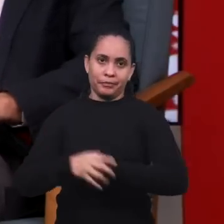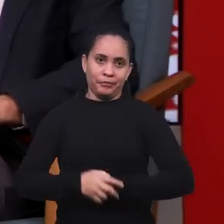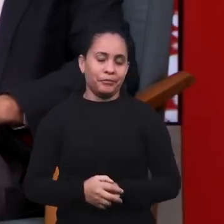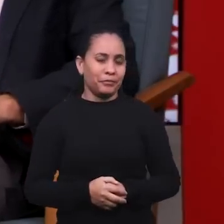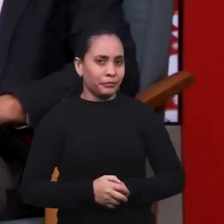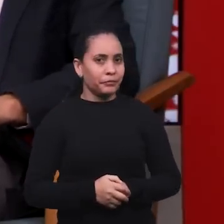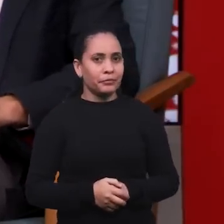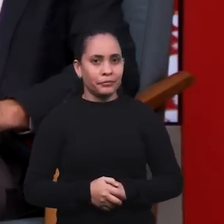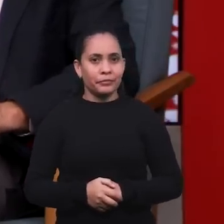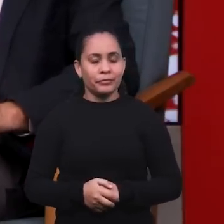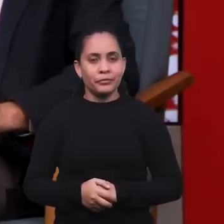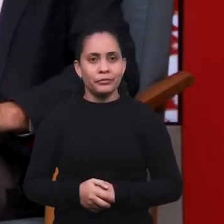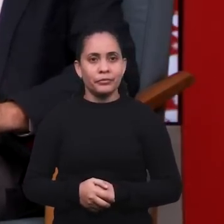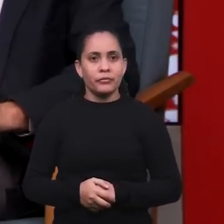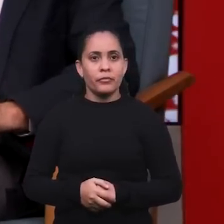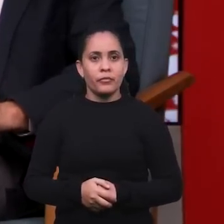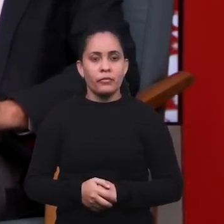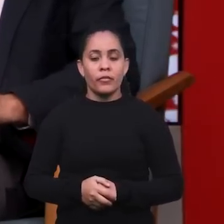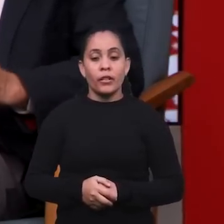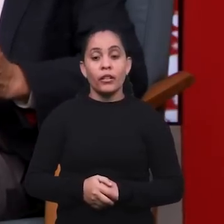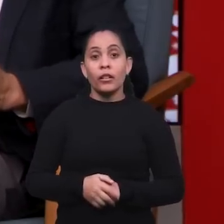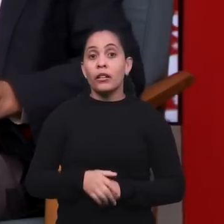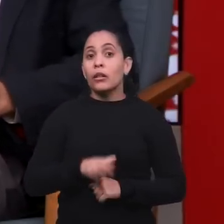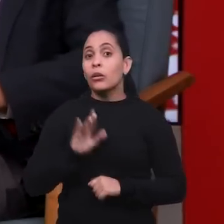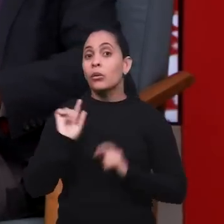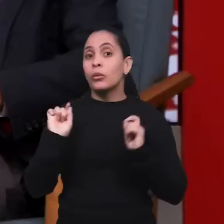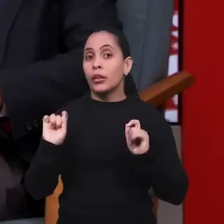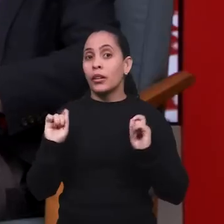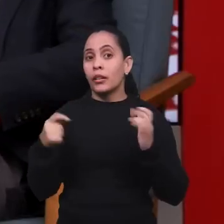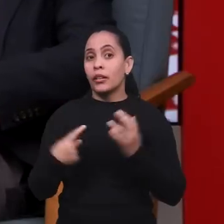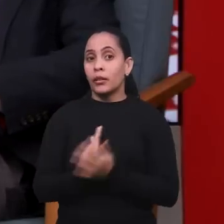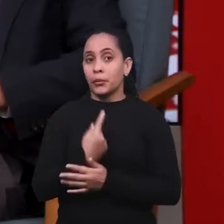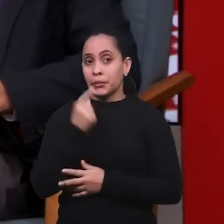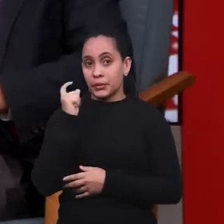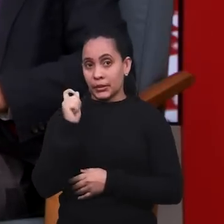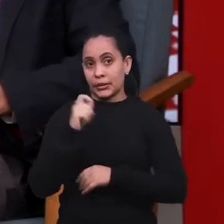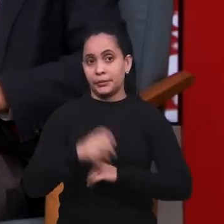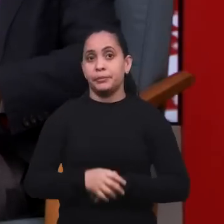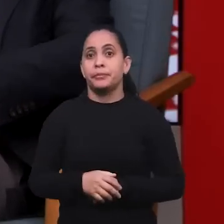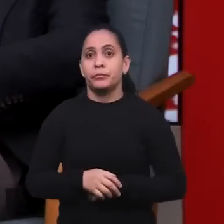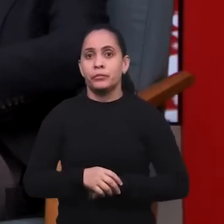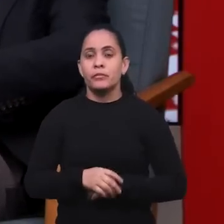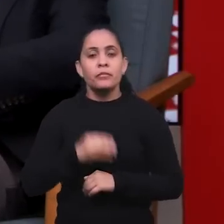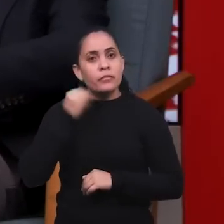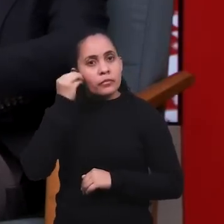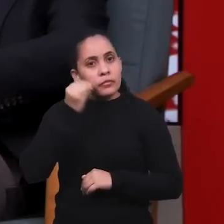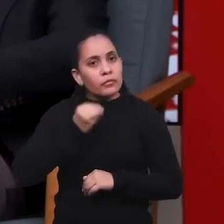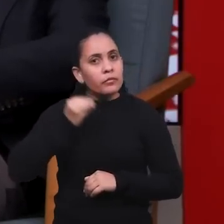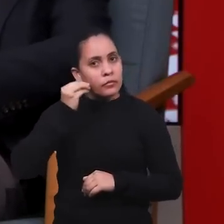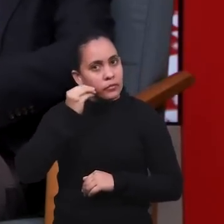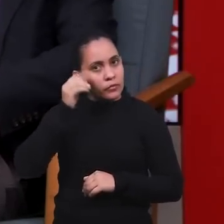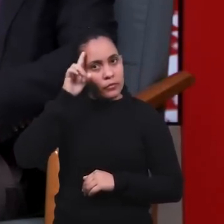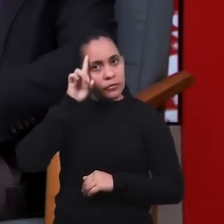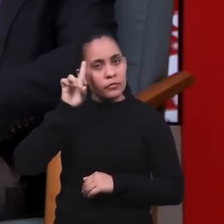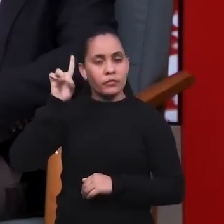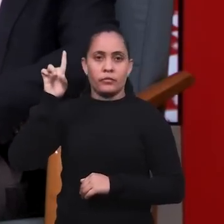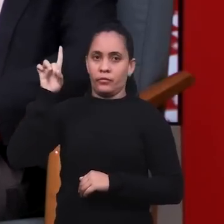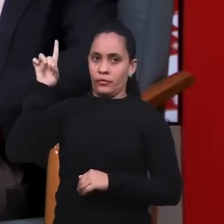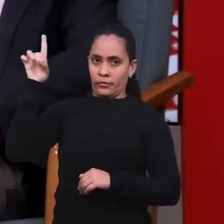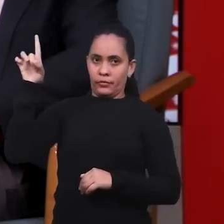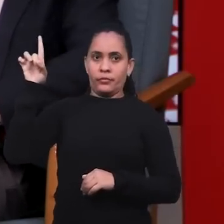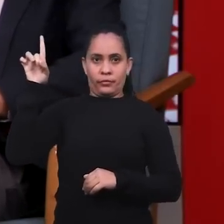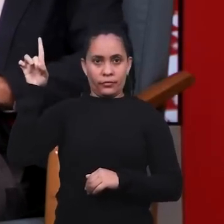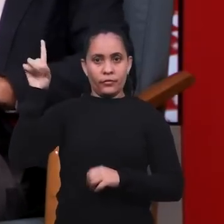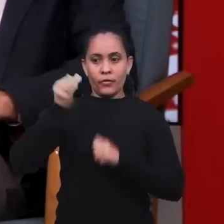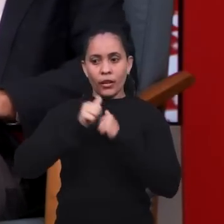religiosa. Isso não resolve. A maioria, às vezes, muitas pessoas têm experiência com o Senhor e seguem